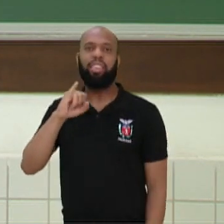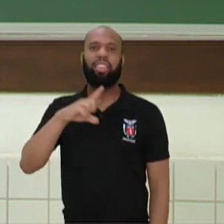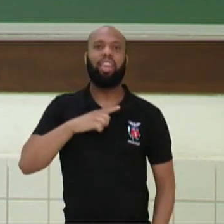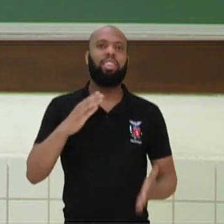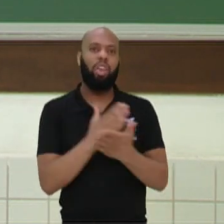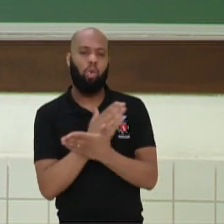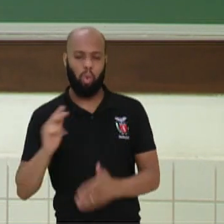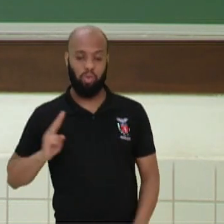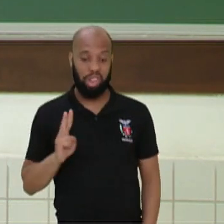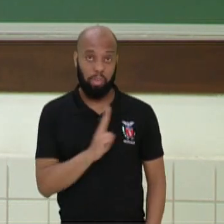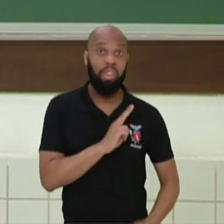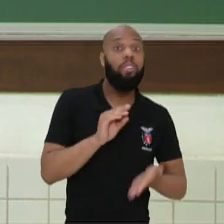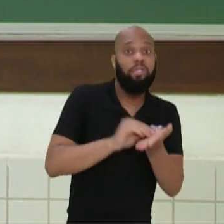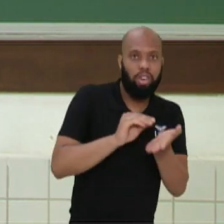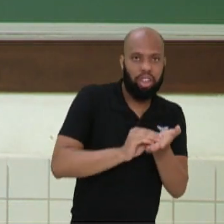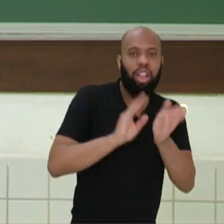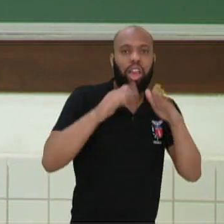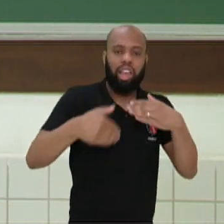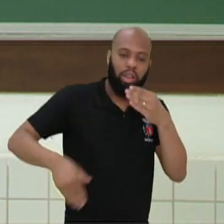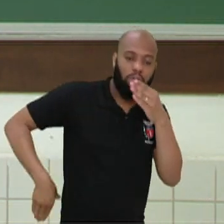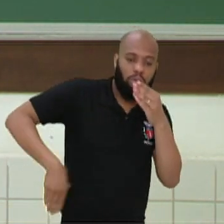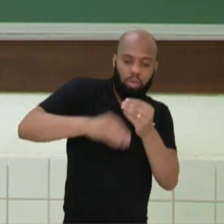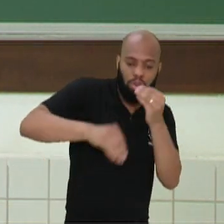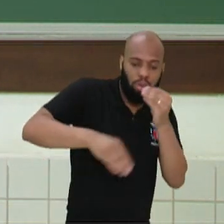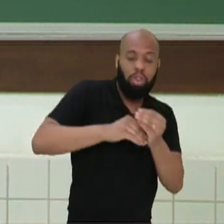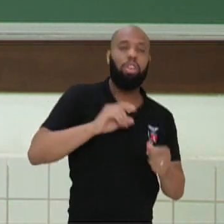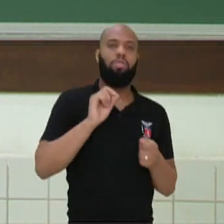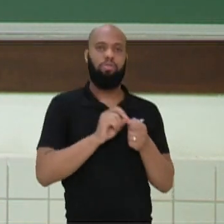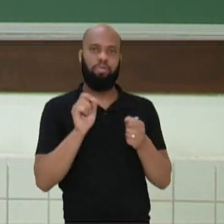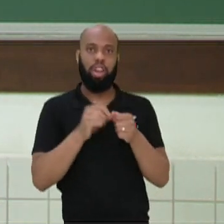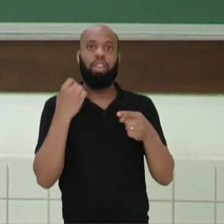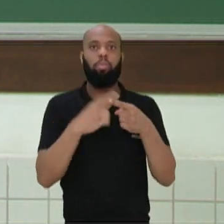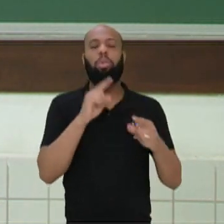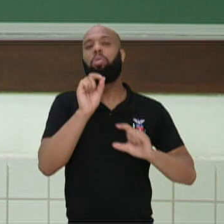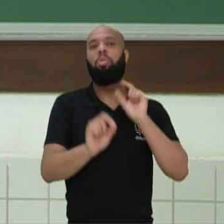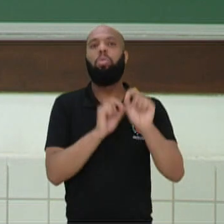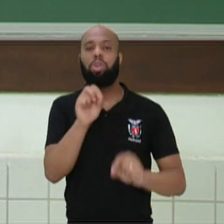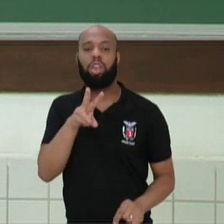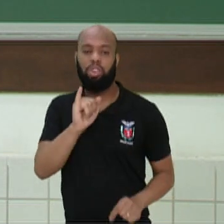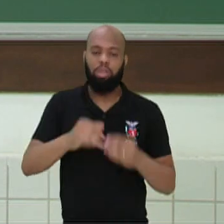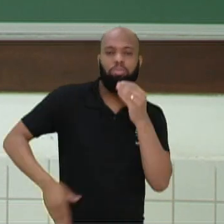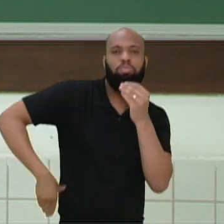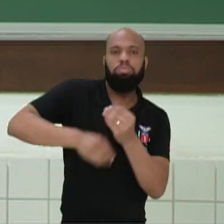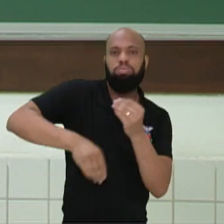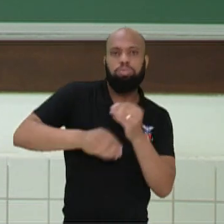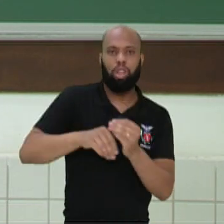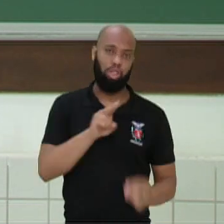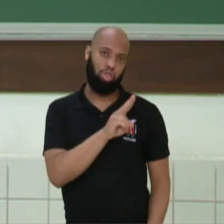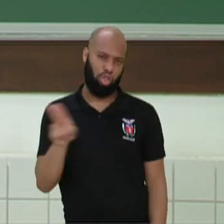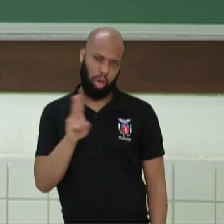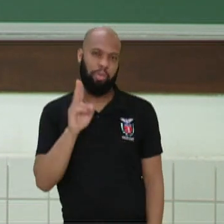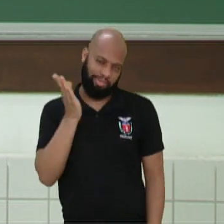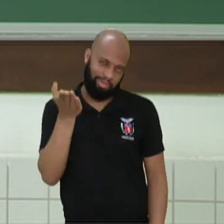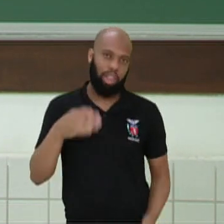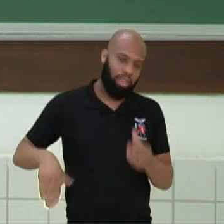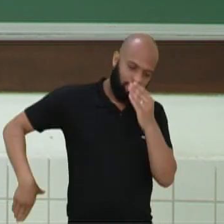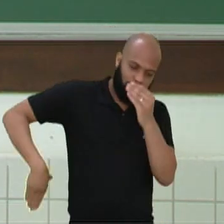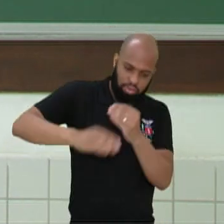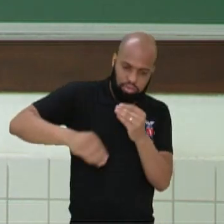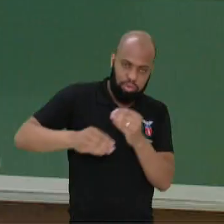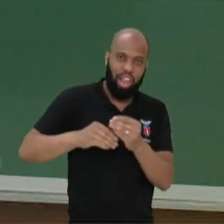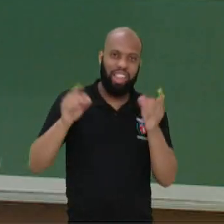algum nutriente. Então, essa suplementação vai servir para suprir, como o nome diz, essa